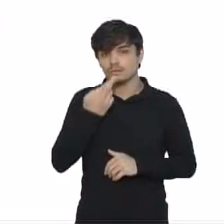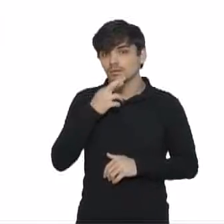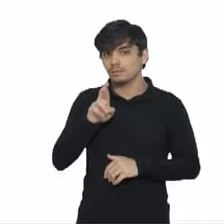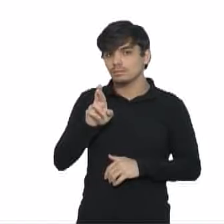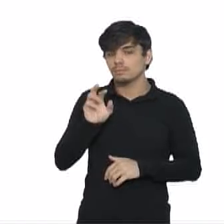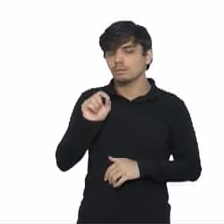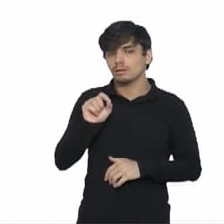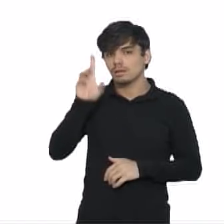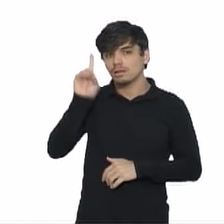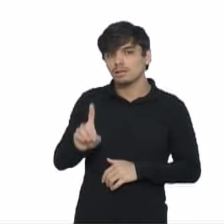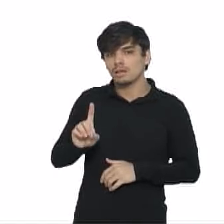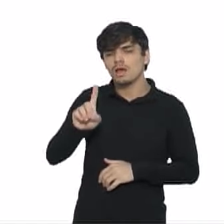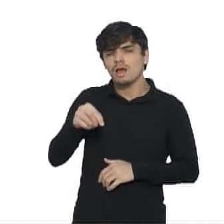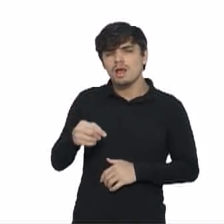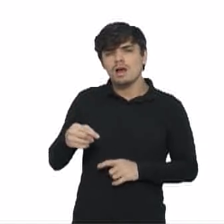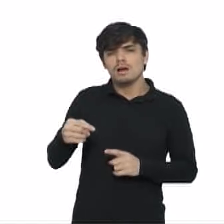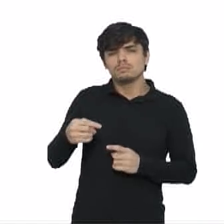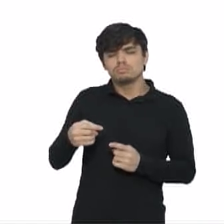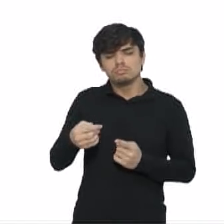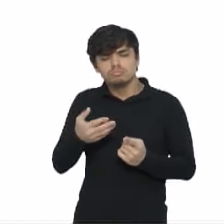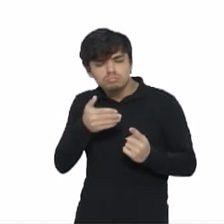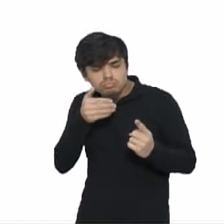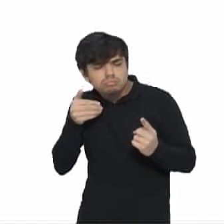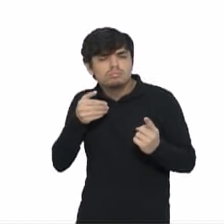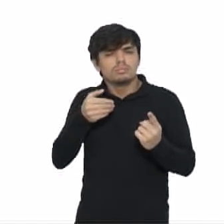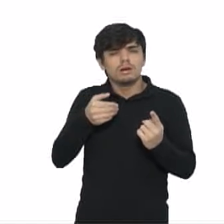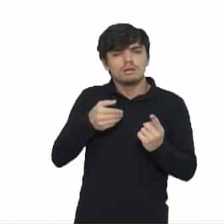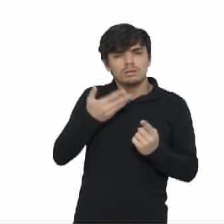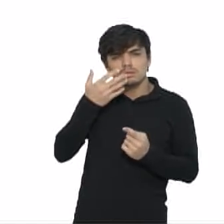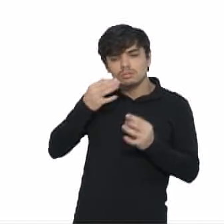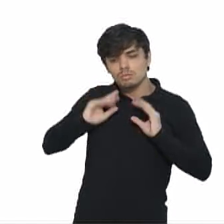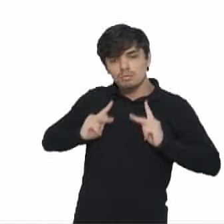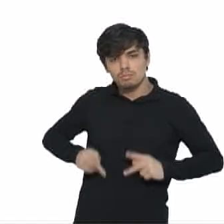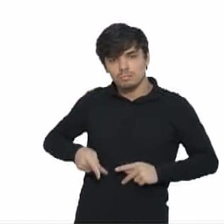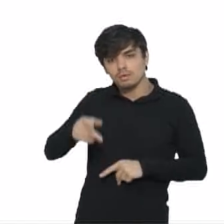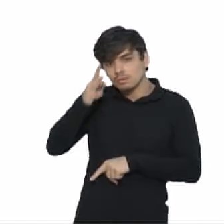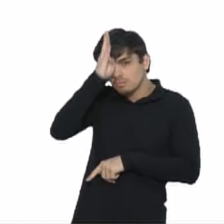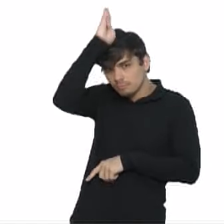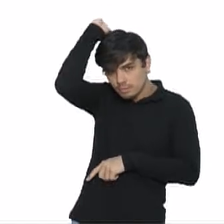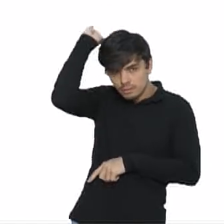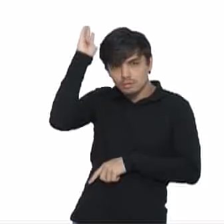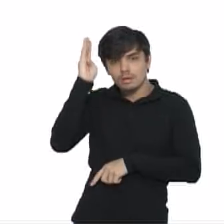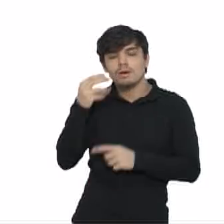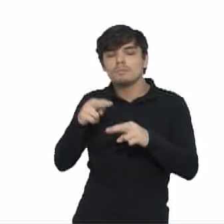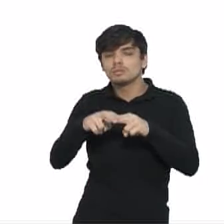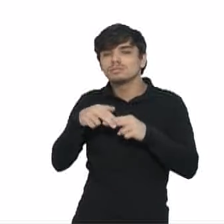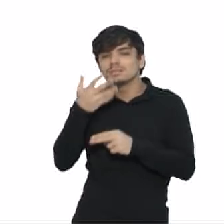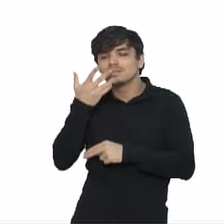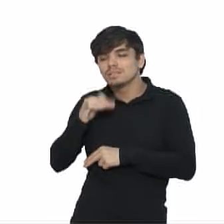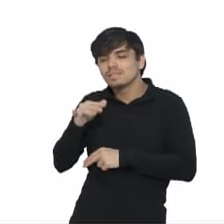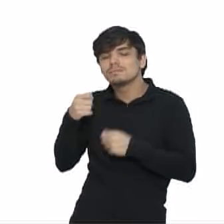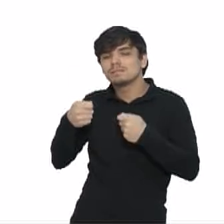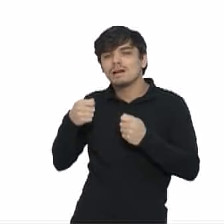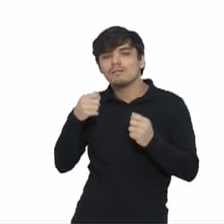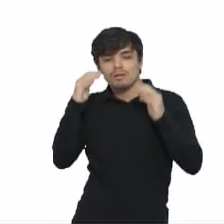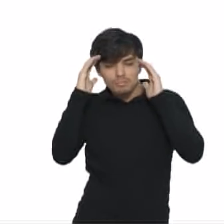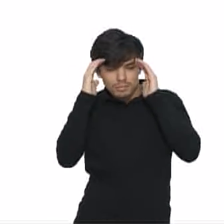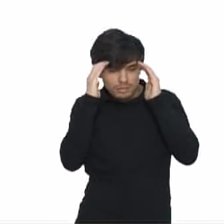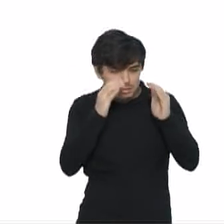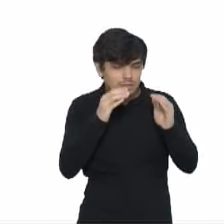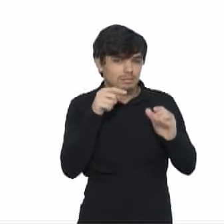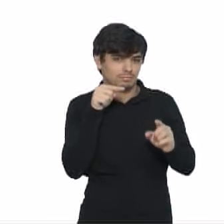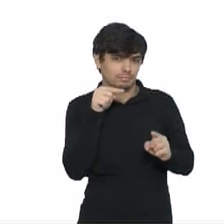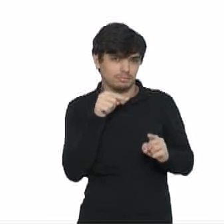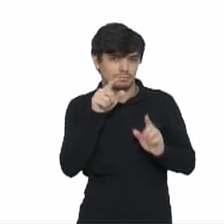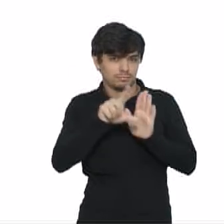Resposta: o direito era muito apreciado pelos romanos. Desde cedo as crianças eram orientadas a obedecer às leis. Além de elaborá-las,